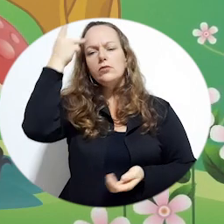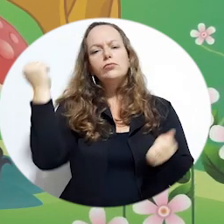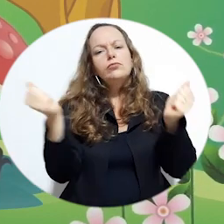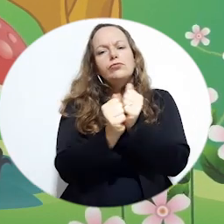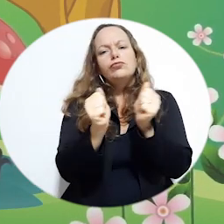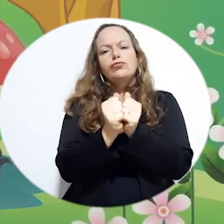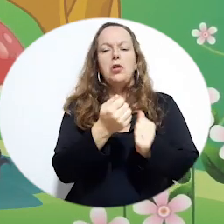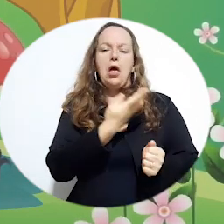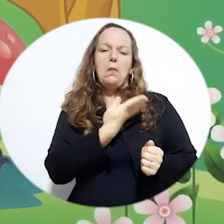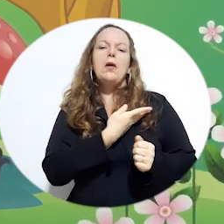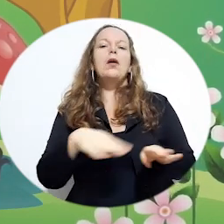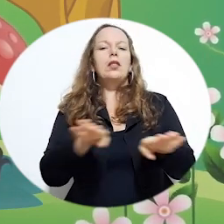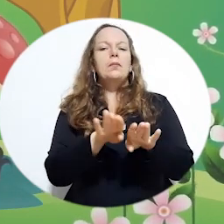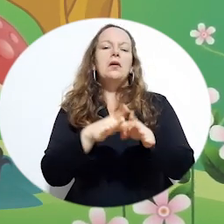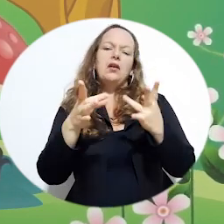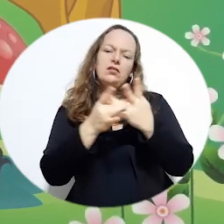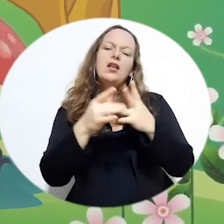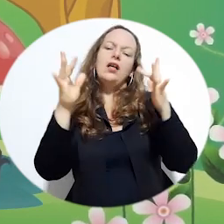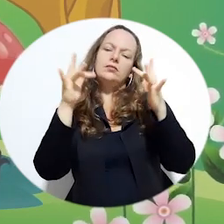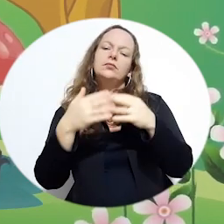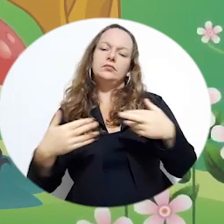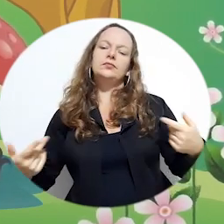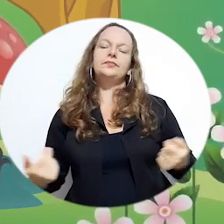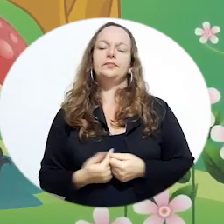nossos relacionamentos, ok? Vamos para o